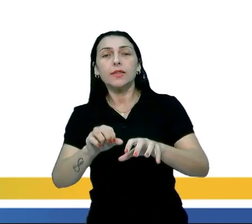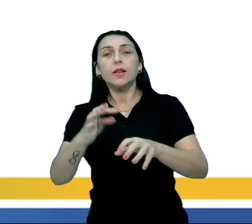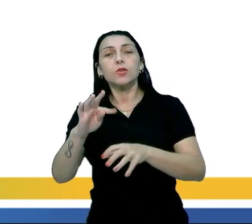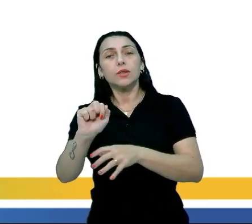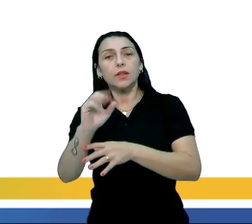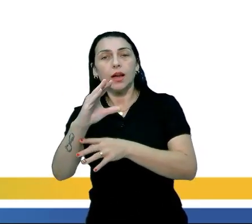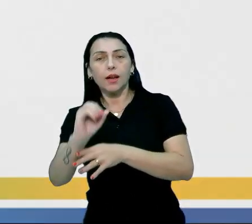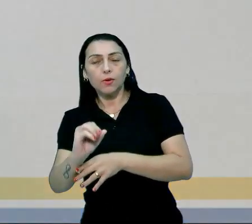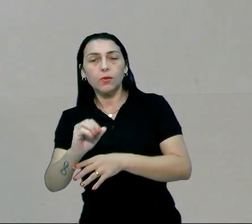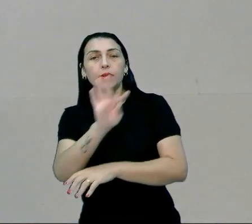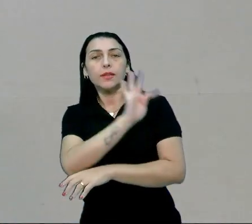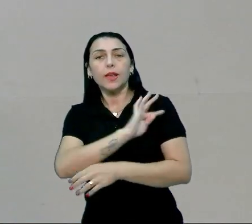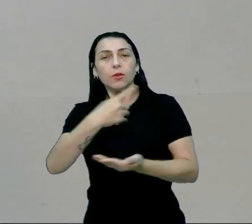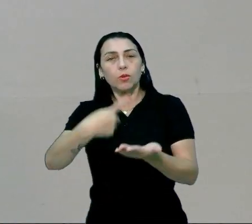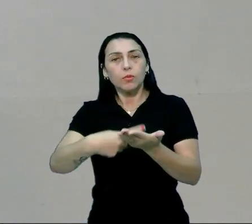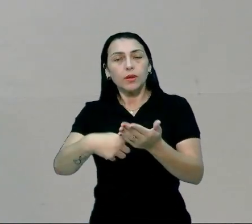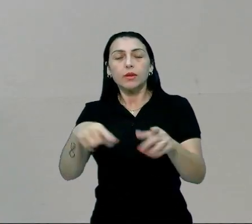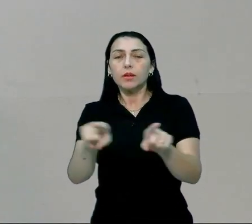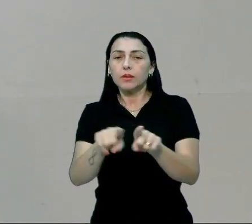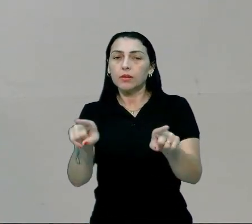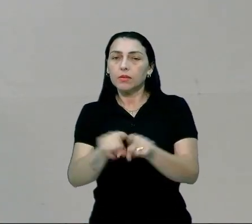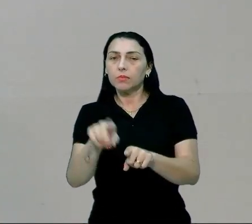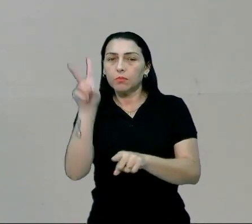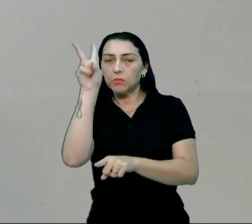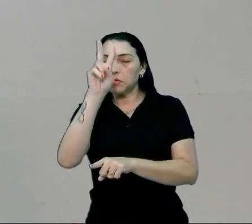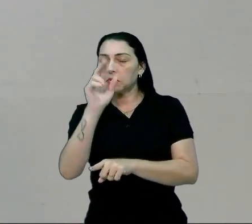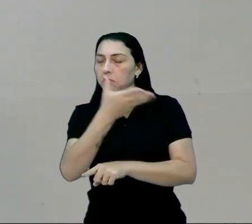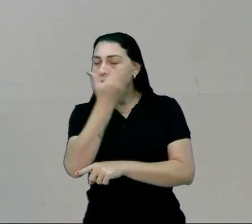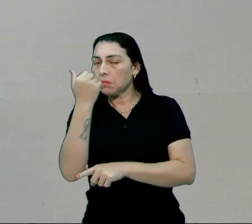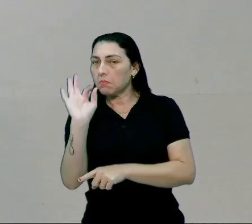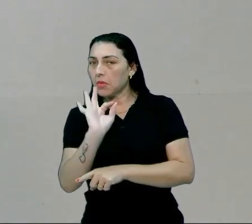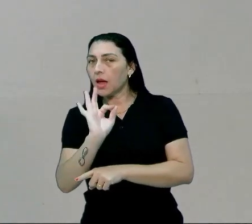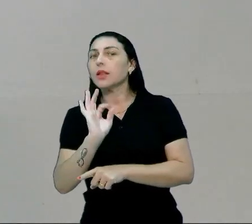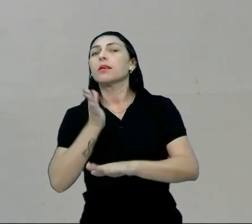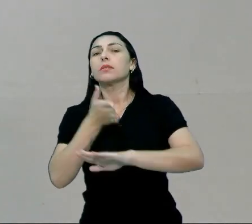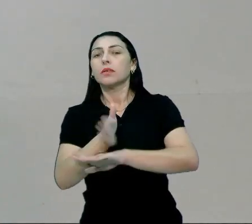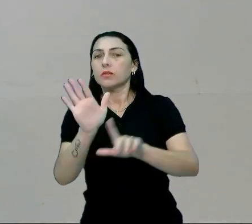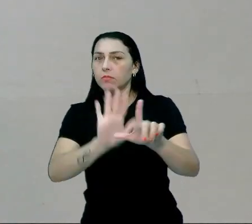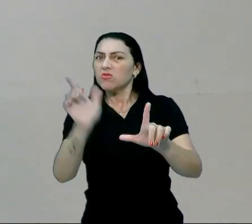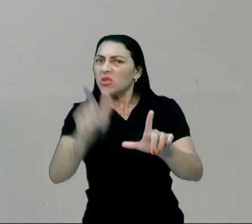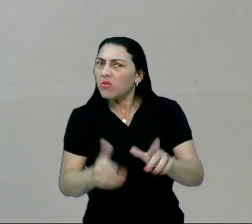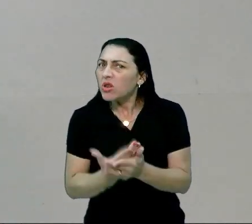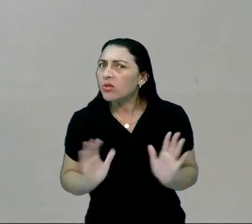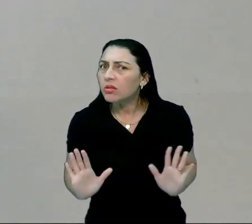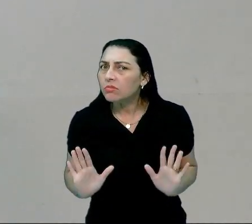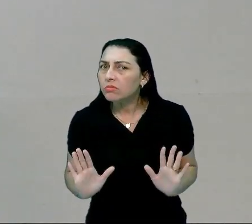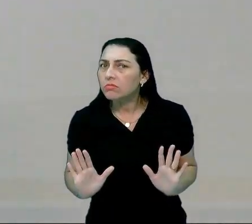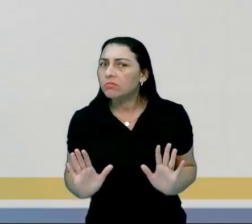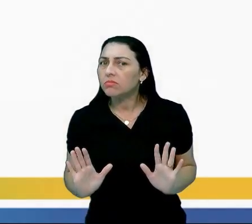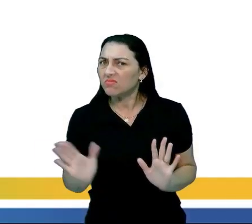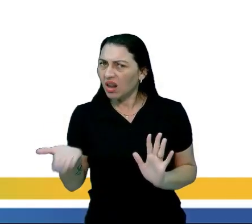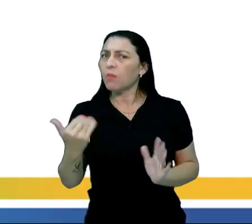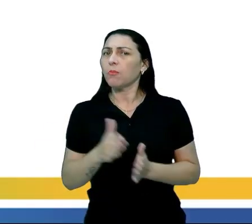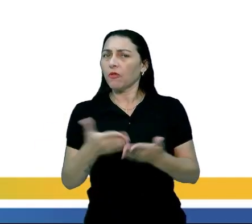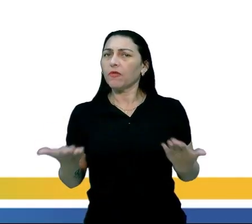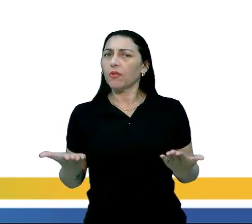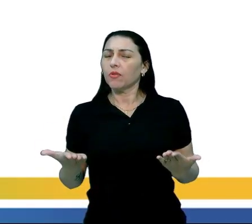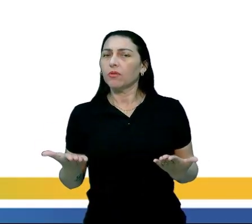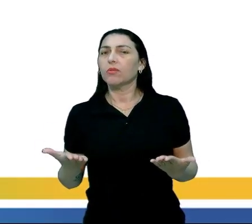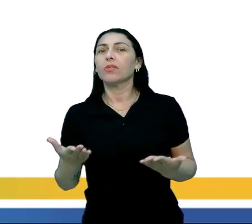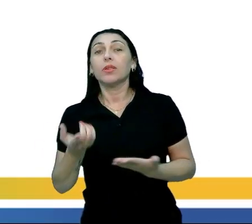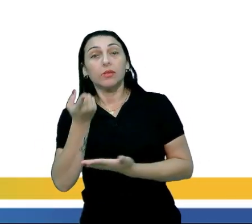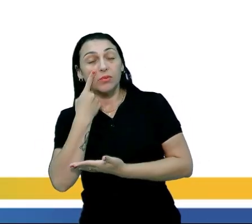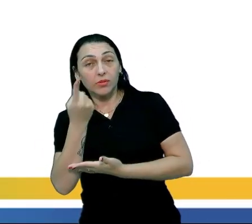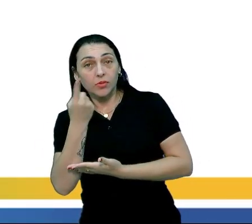taco, técnico combinatório. Professor, eu não me lembro de nenhum, por isso que eu falei, acessa a plataforma e tu não tá estudando, rapaz? Então, pelo amor de Deus. E